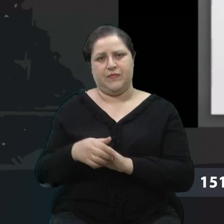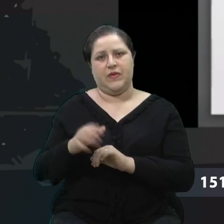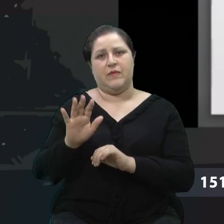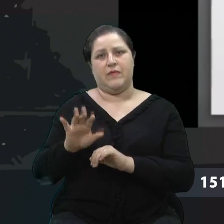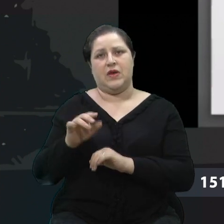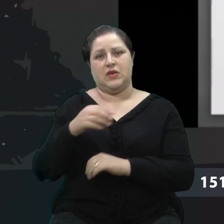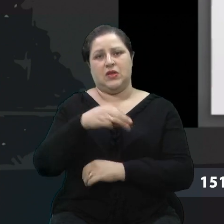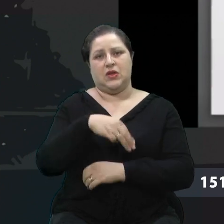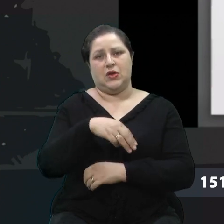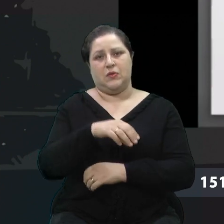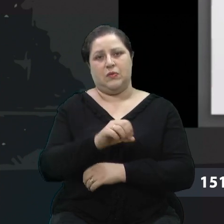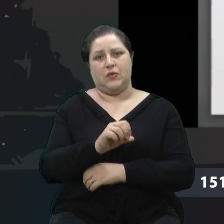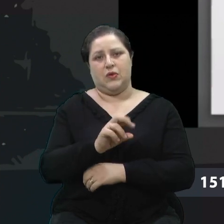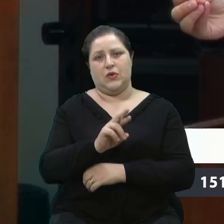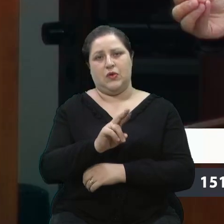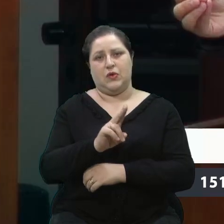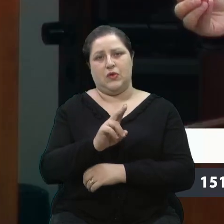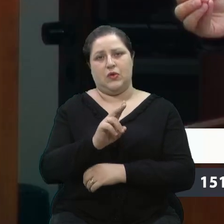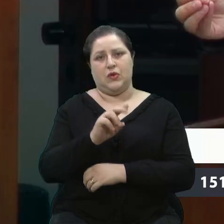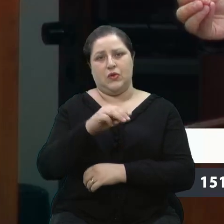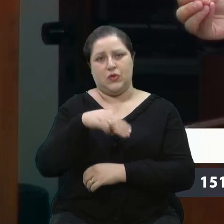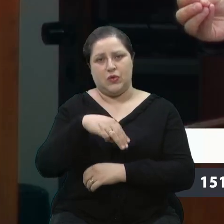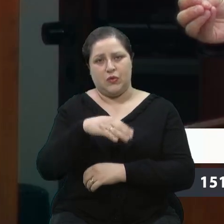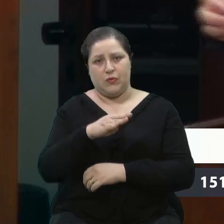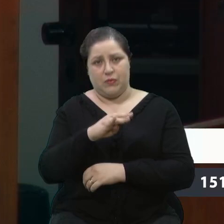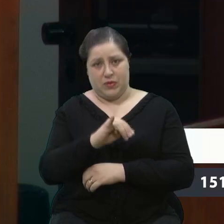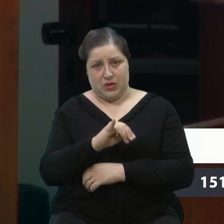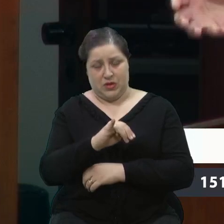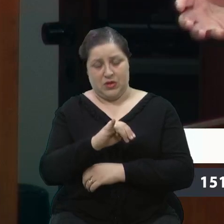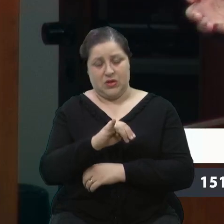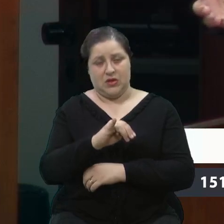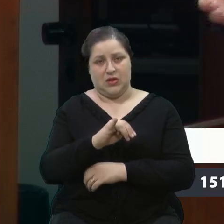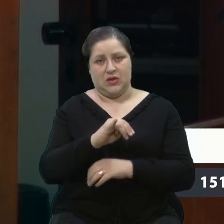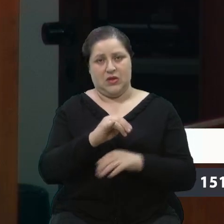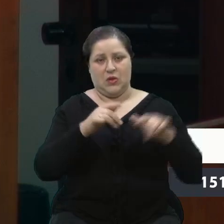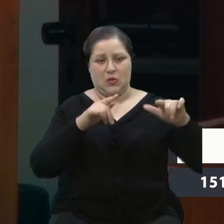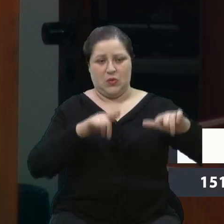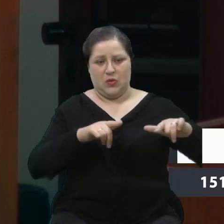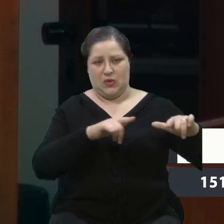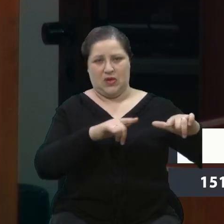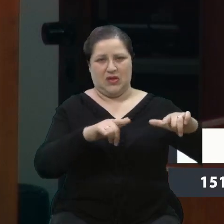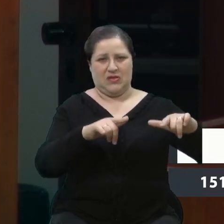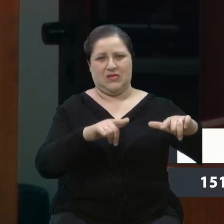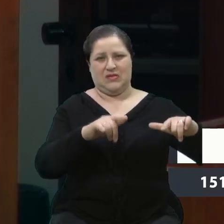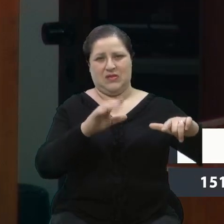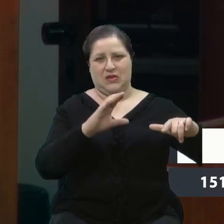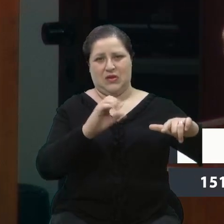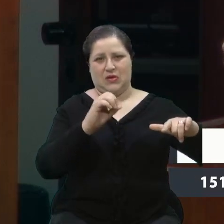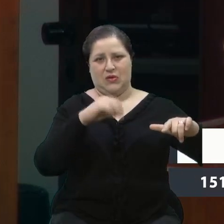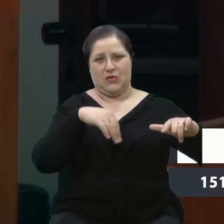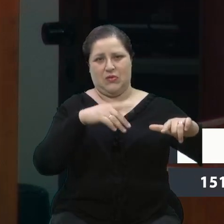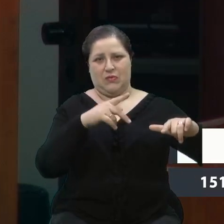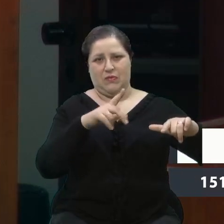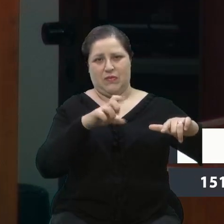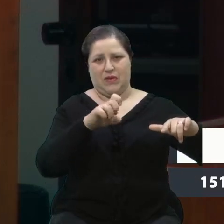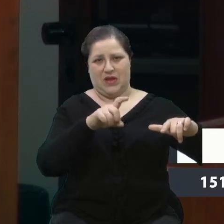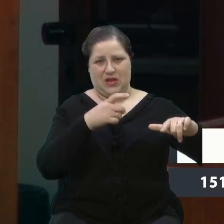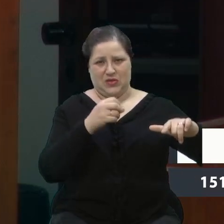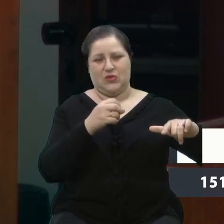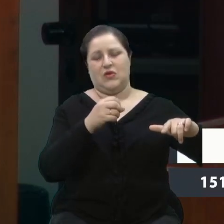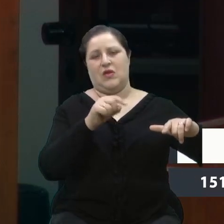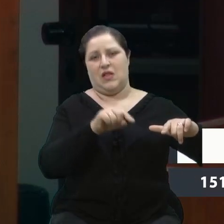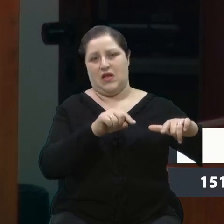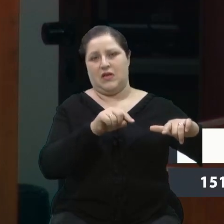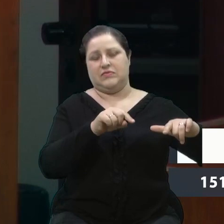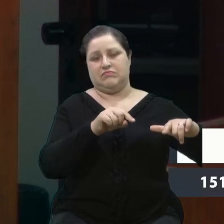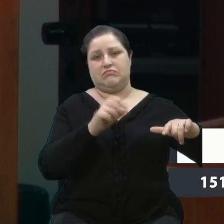pode jantar antes de uma atividade esportiva ou durante. O São Paulo oferece um restaurante dentro do Morumbi. Tu pode assistir o